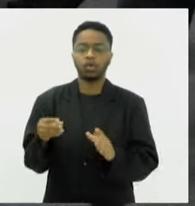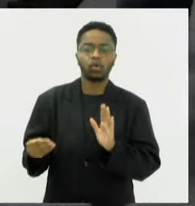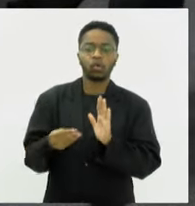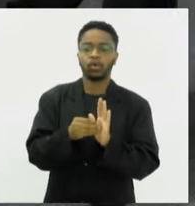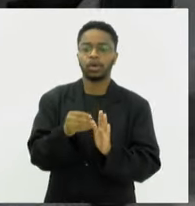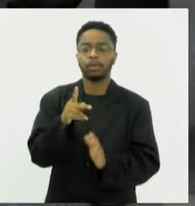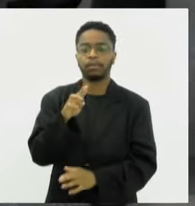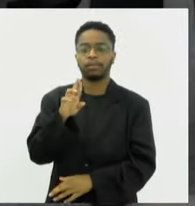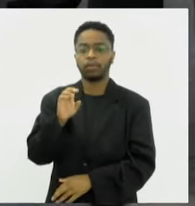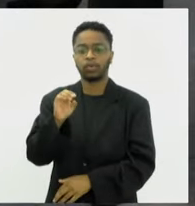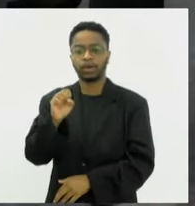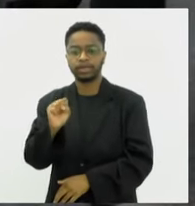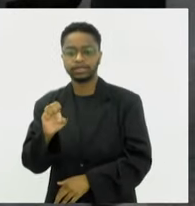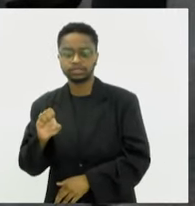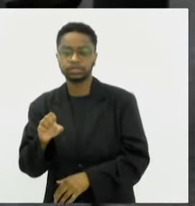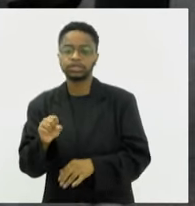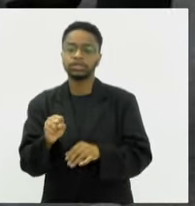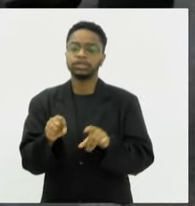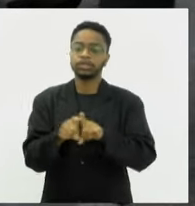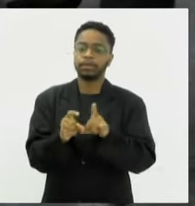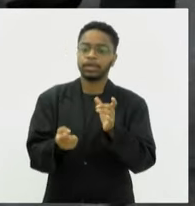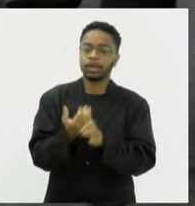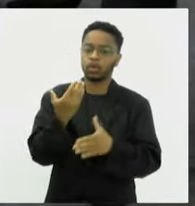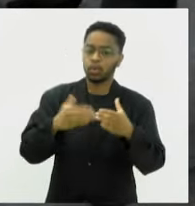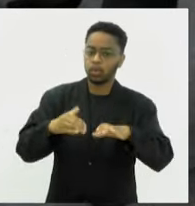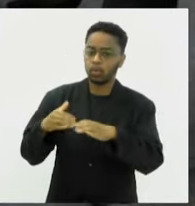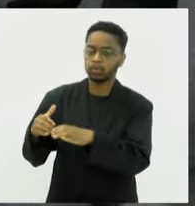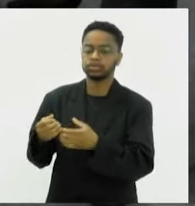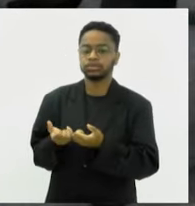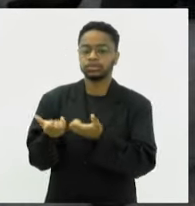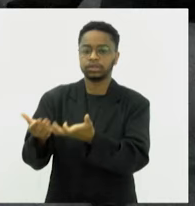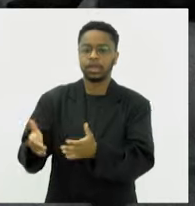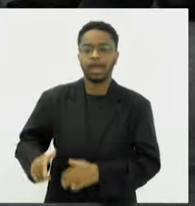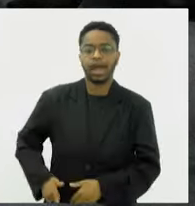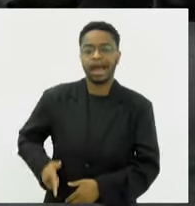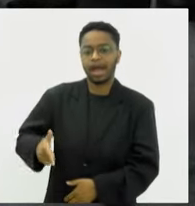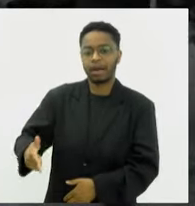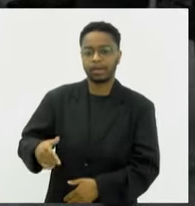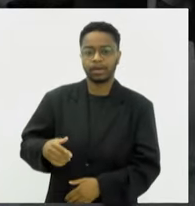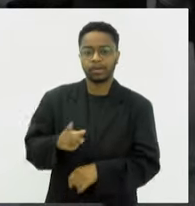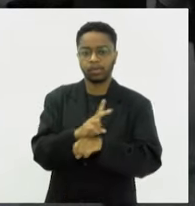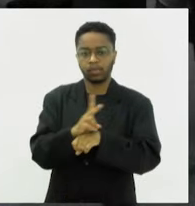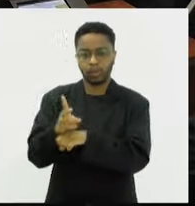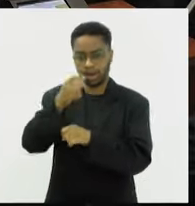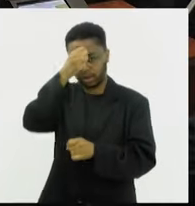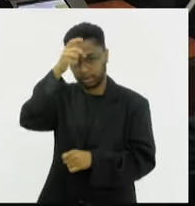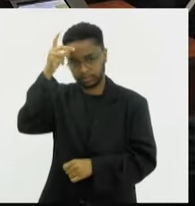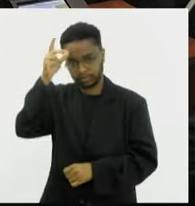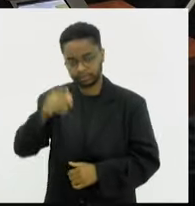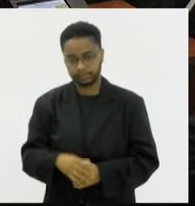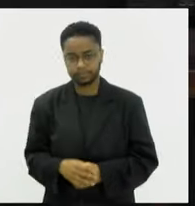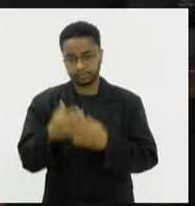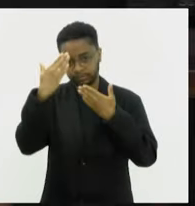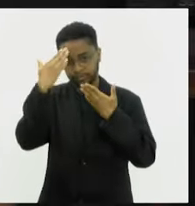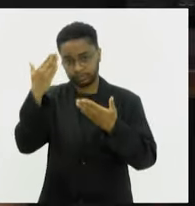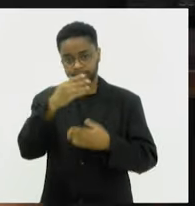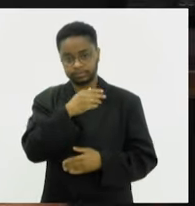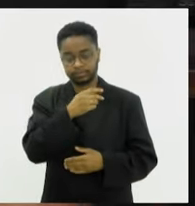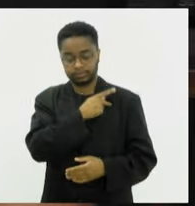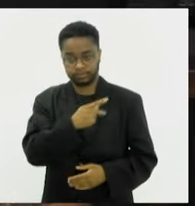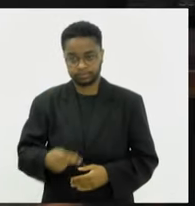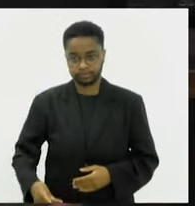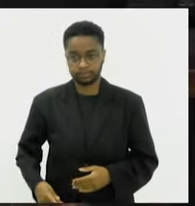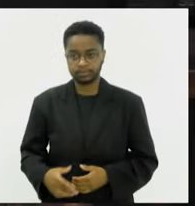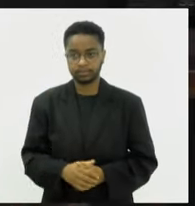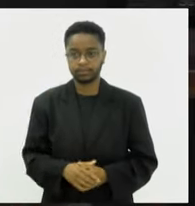armando a guarda, fazendo concurso, e aí começa a mudar a história da população. Obrigado, nobre presidente. Obrigado, deputado. De